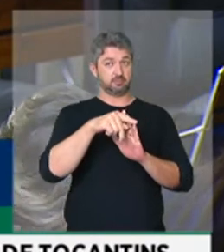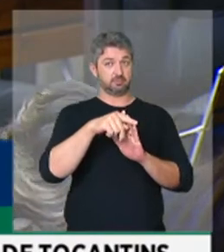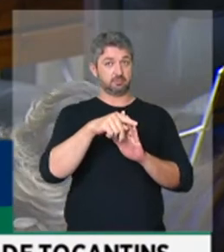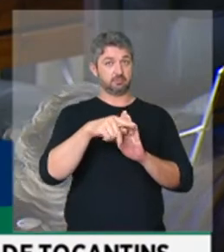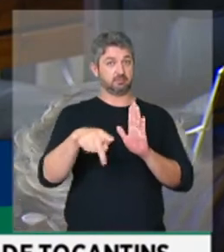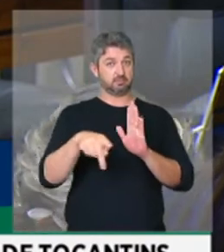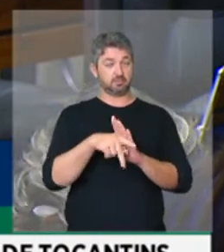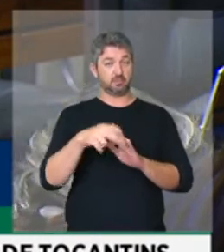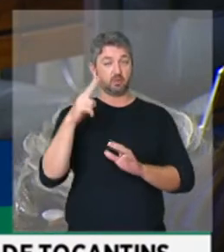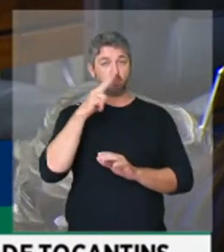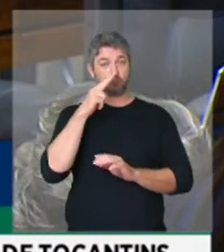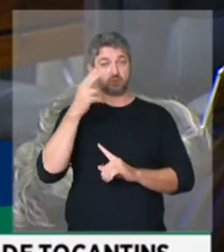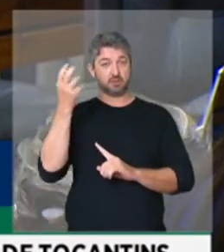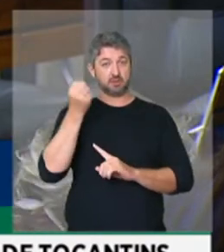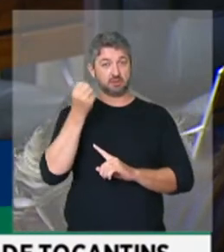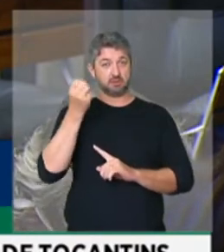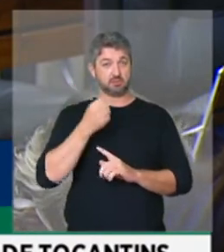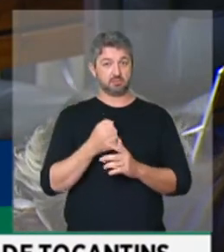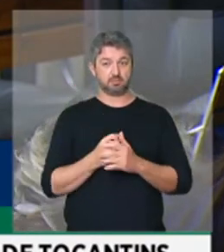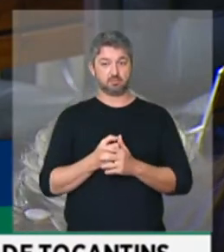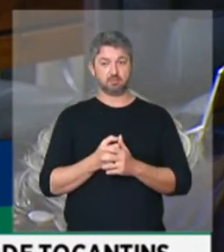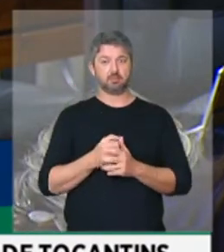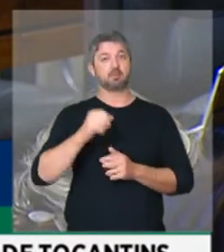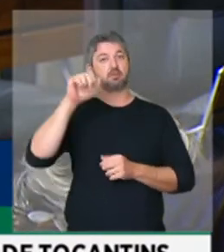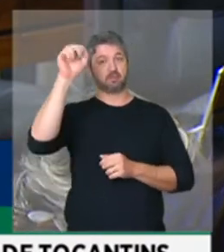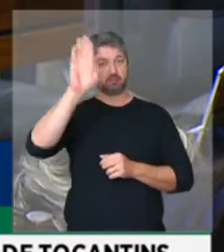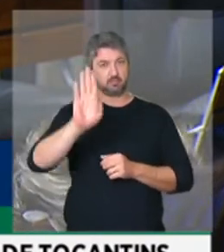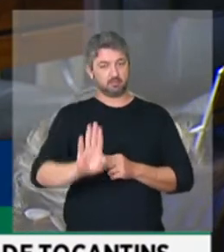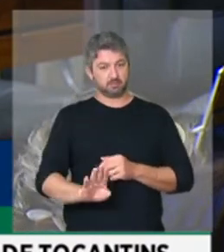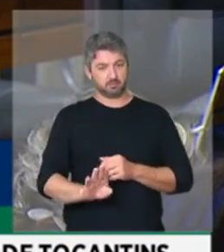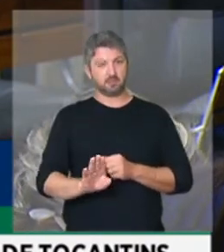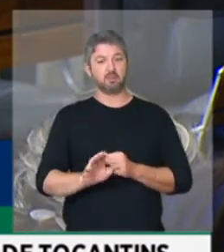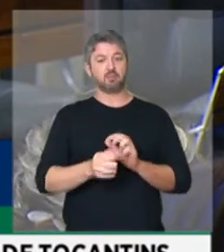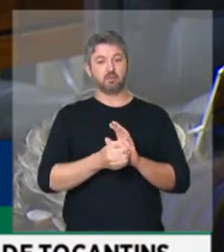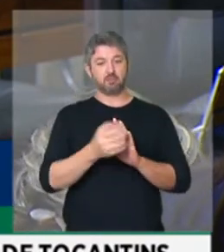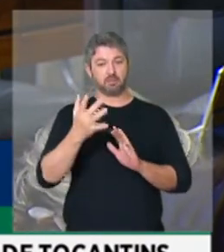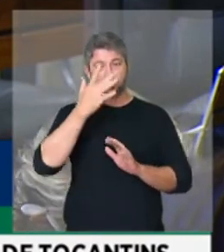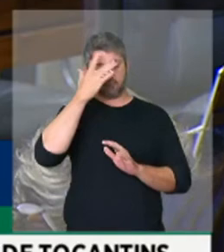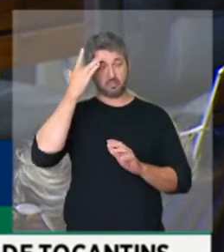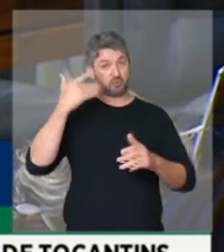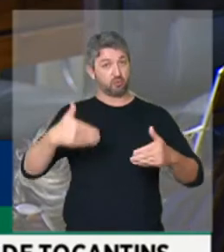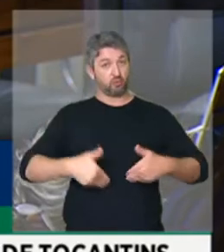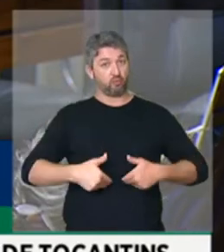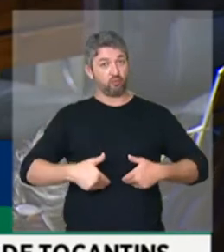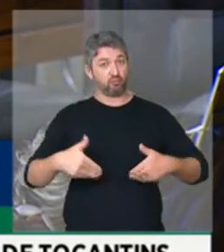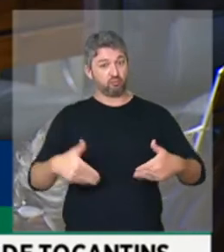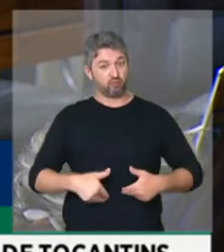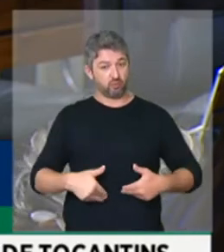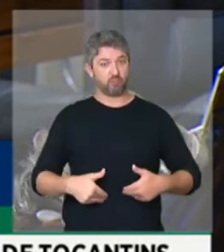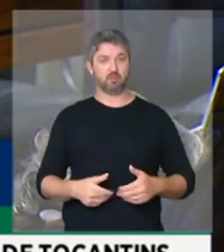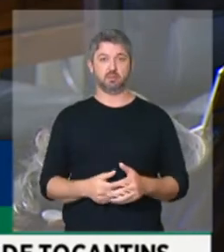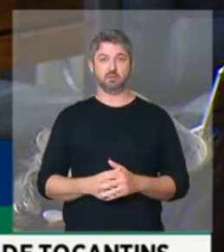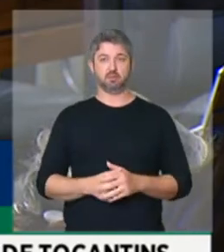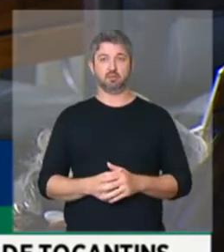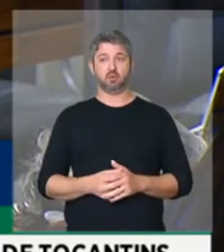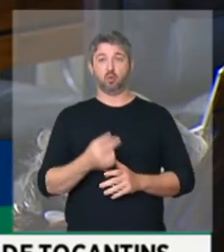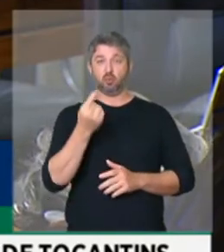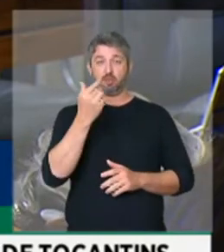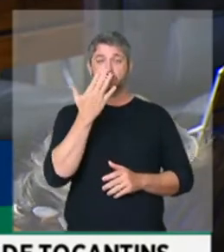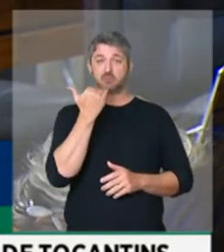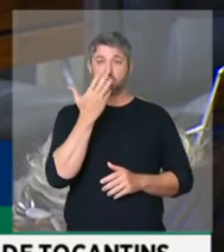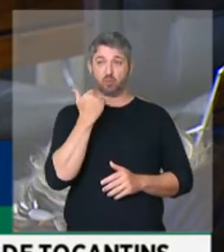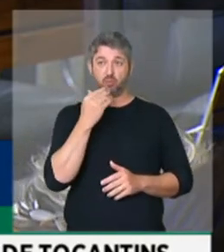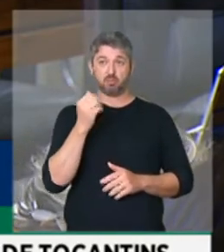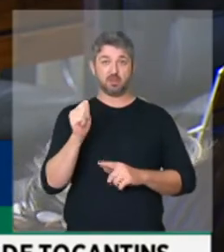auxílio emergencial. O Brasil, muitas pessoas estão passando fome. O preço dos alimentos